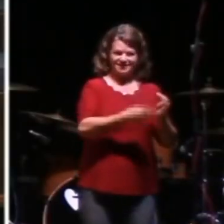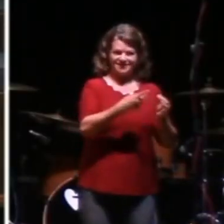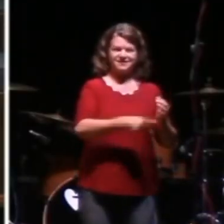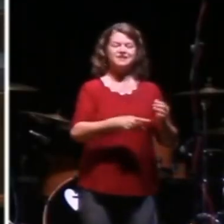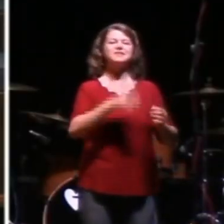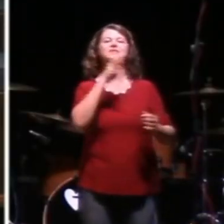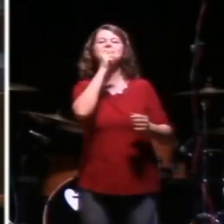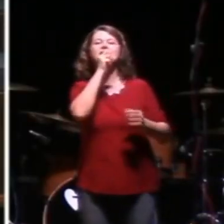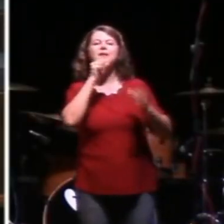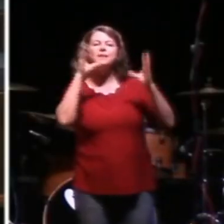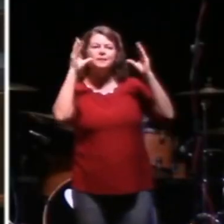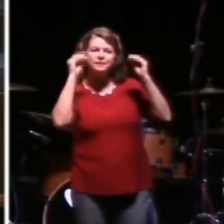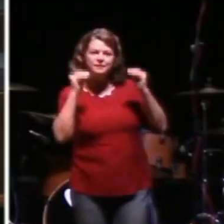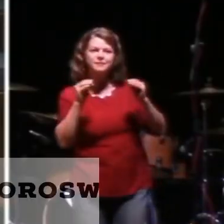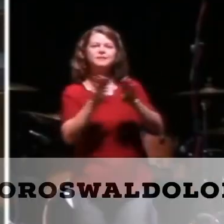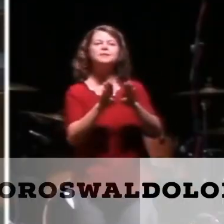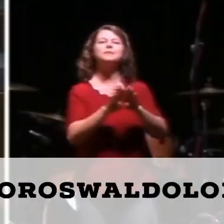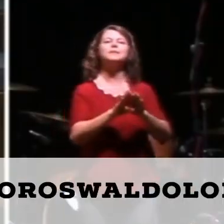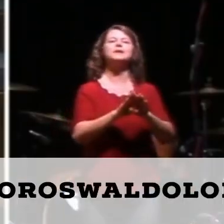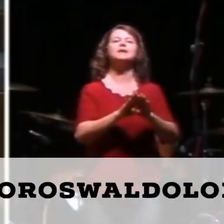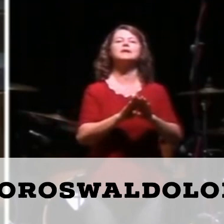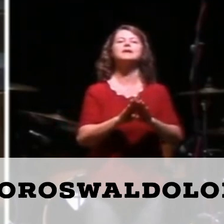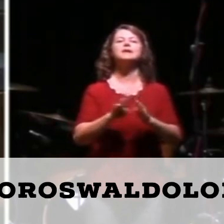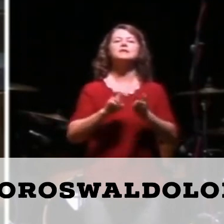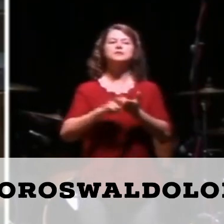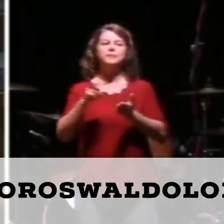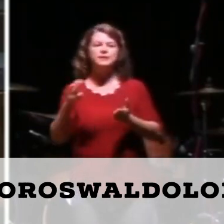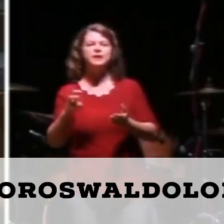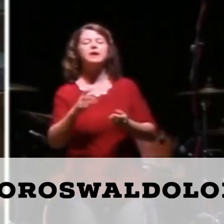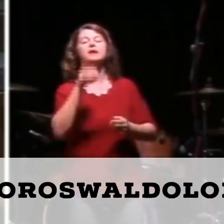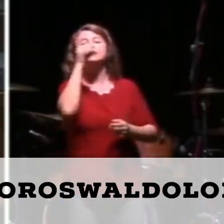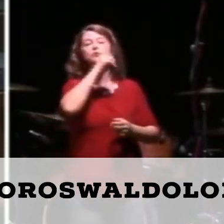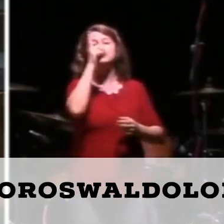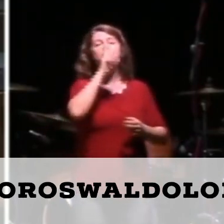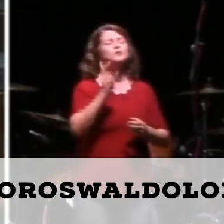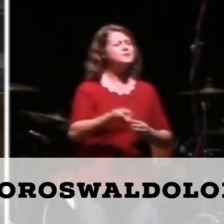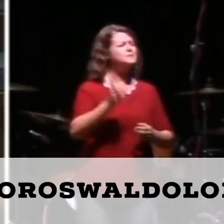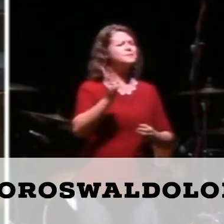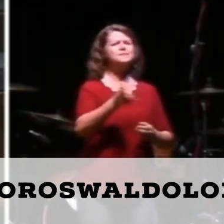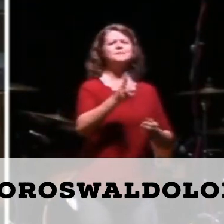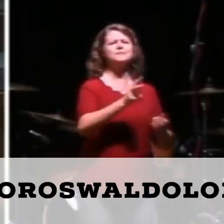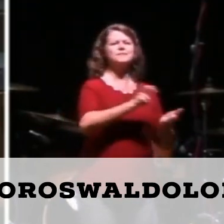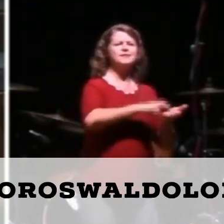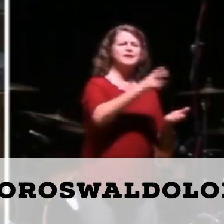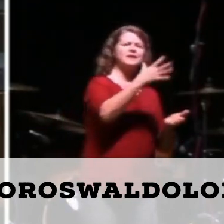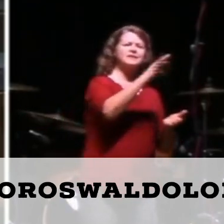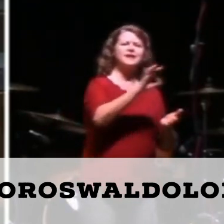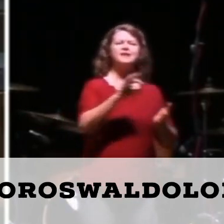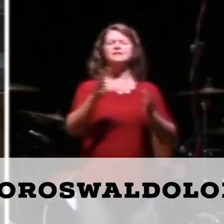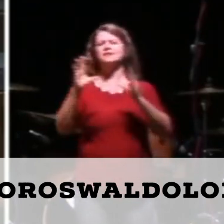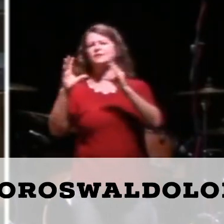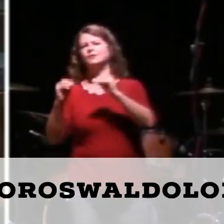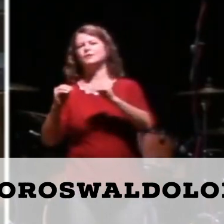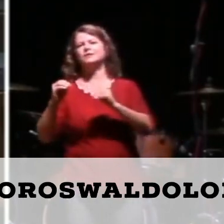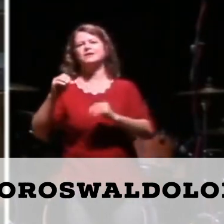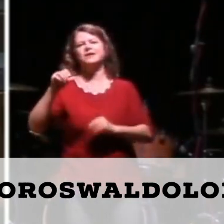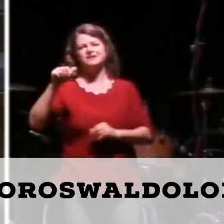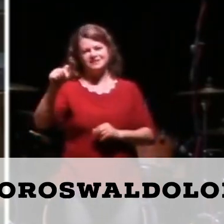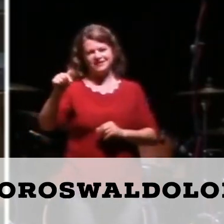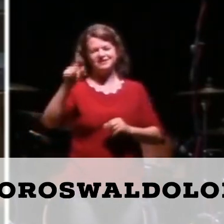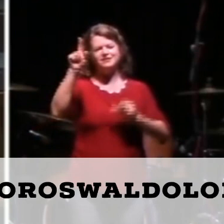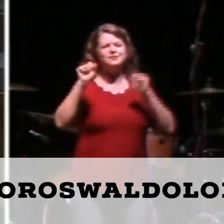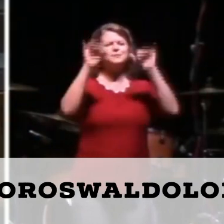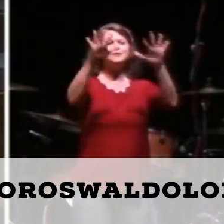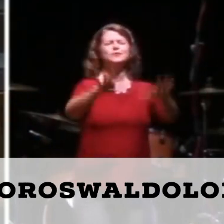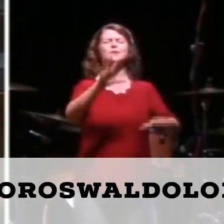teremos administração sábado de manhã também e domingo sempre sempre sempre as 10 horas e às 19horas deus te